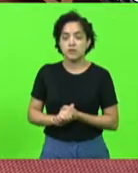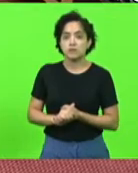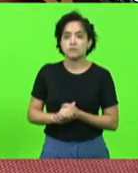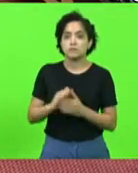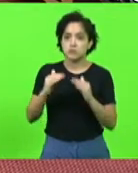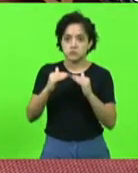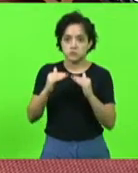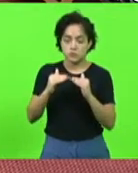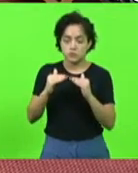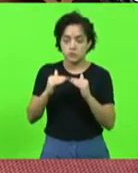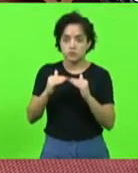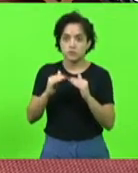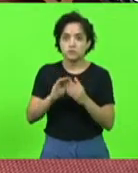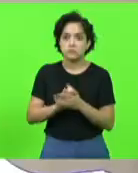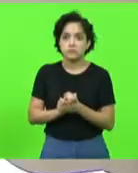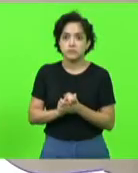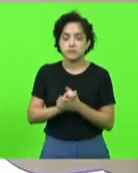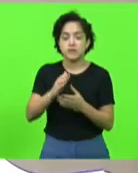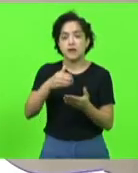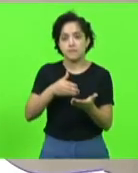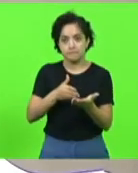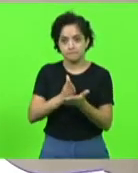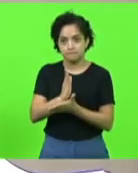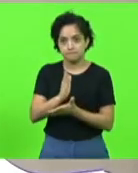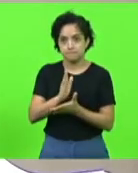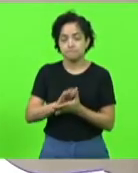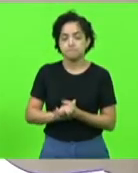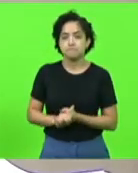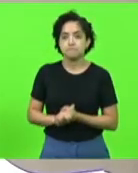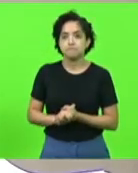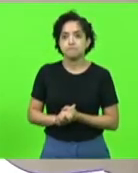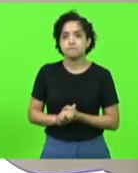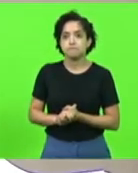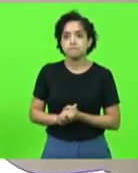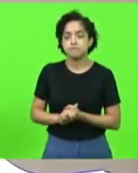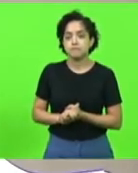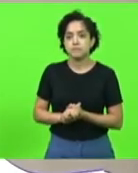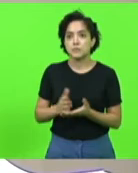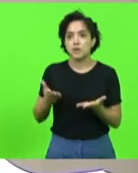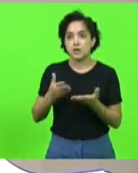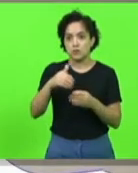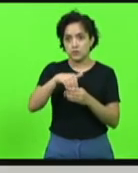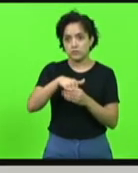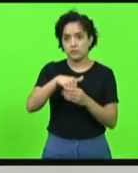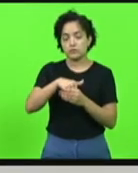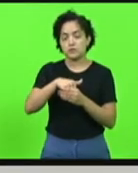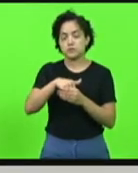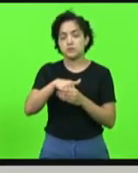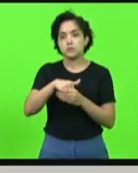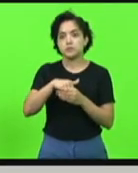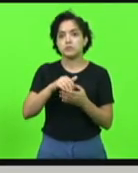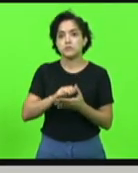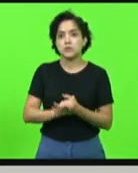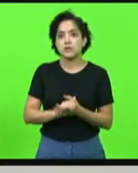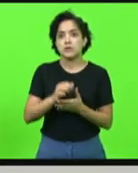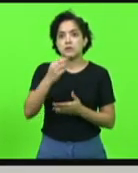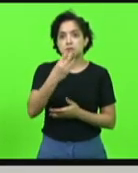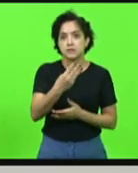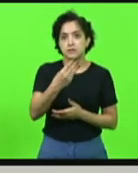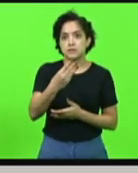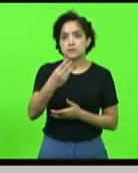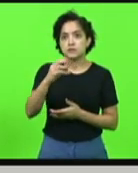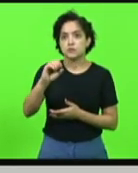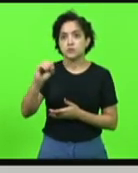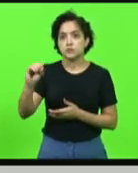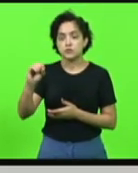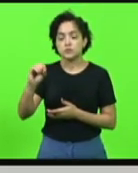aprovam, permaneçam como se encontram. Aprovado por unanimidade. Em votação, redação final do projeto de lei 300.0/2021,